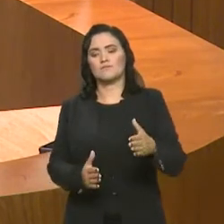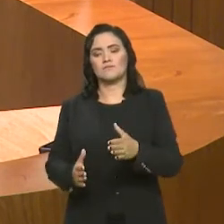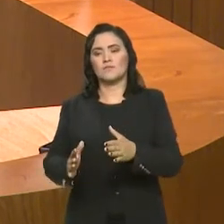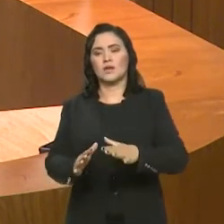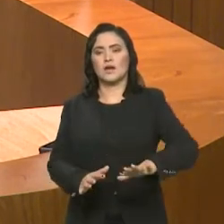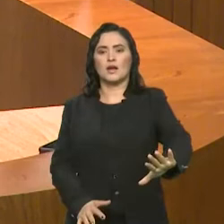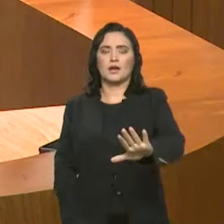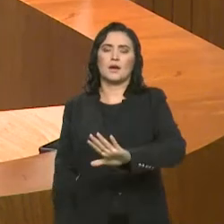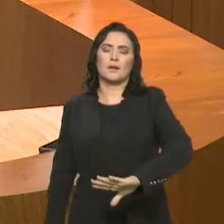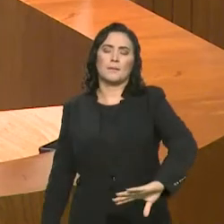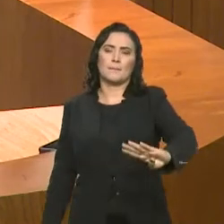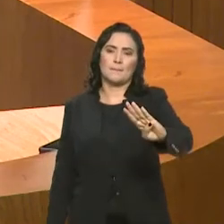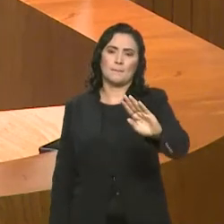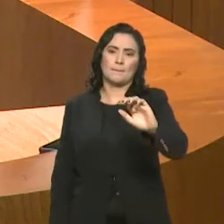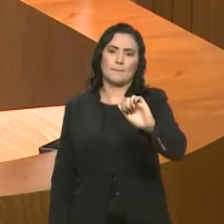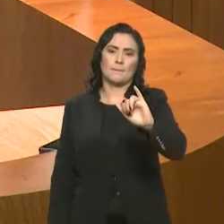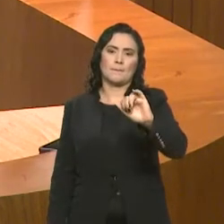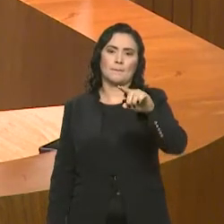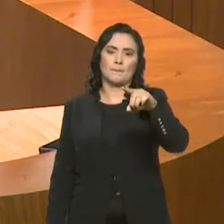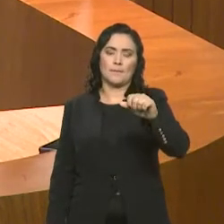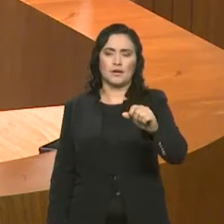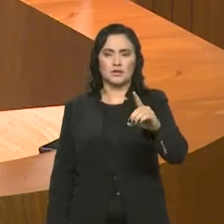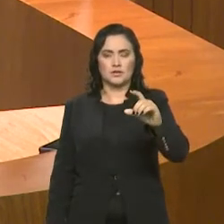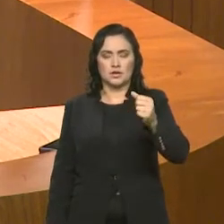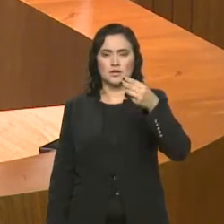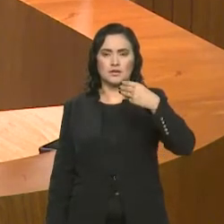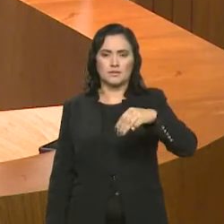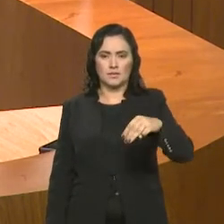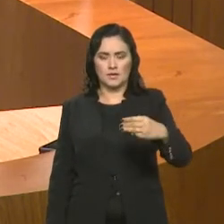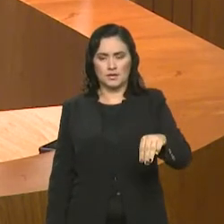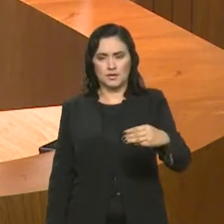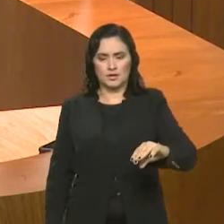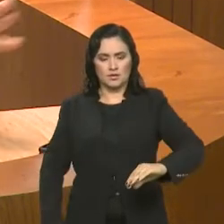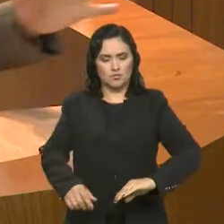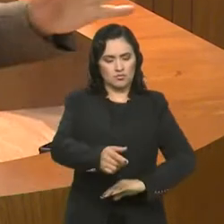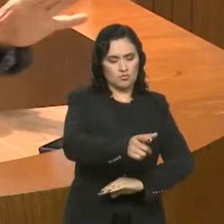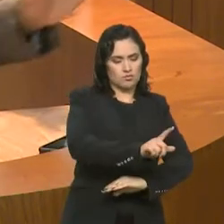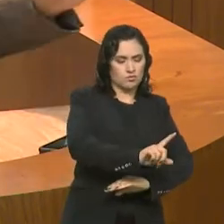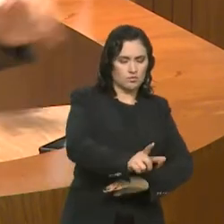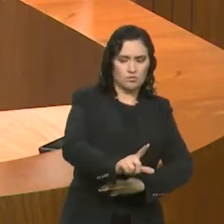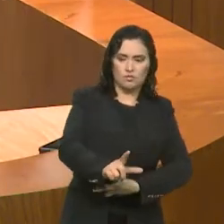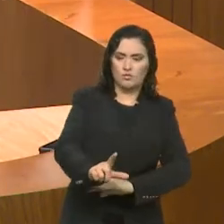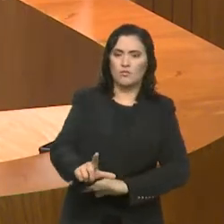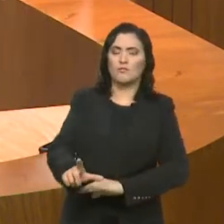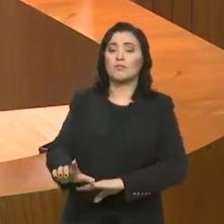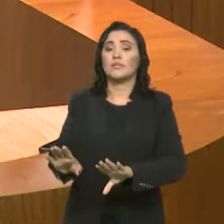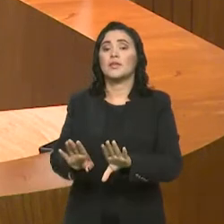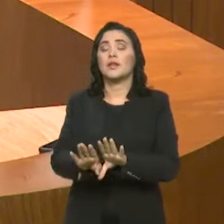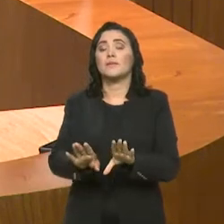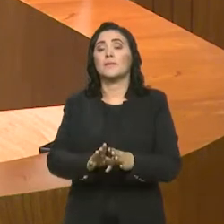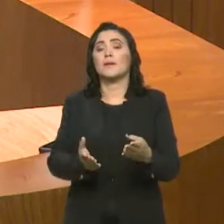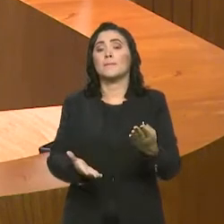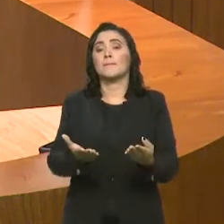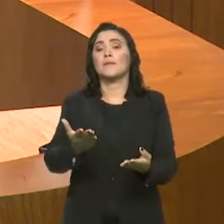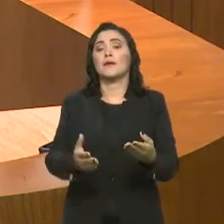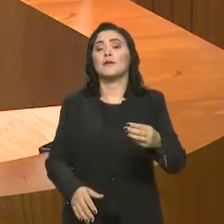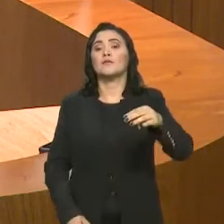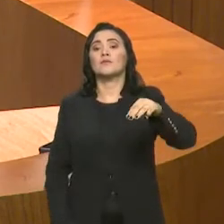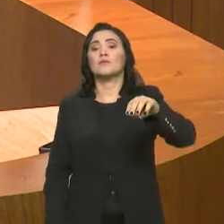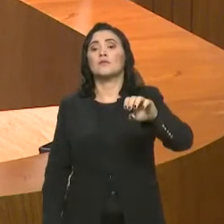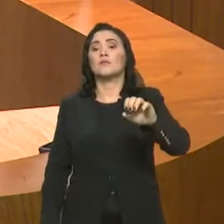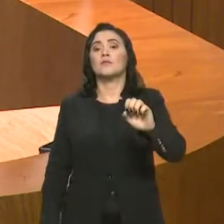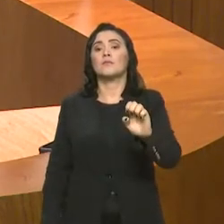enfim, todo o litoral maranhense. Além de servir também para o Médio Miarim, que você sai por Vitória do